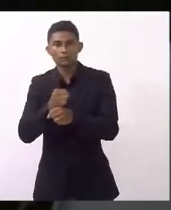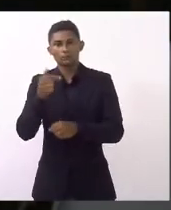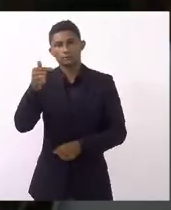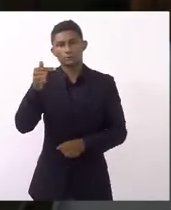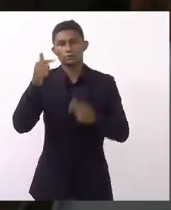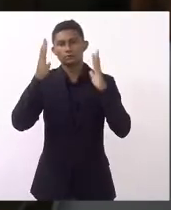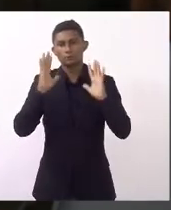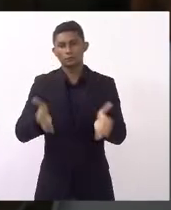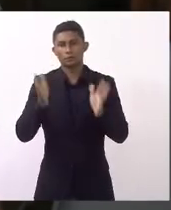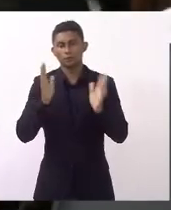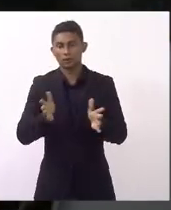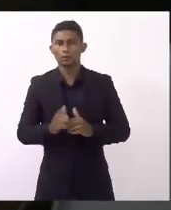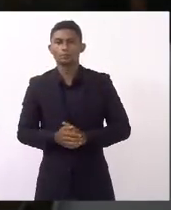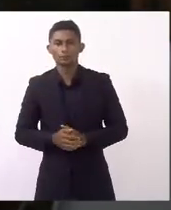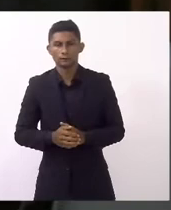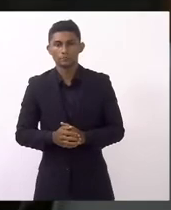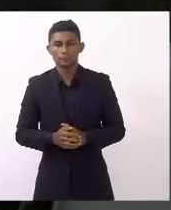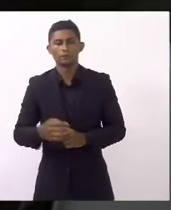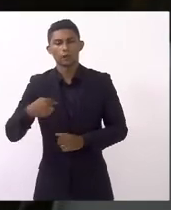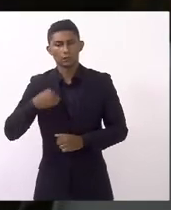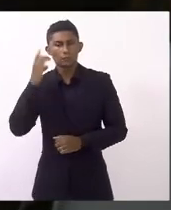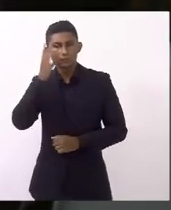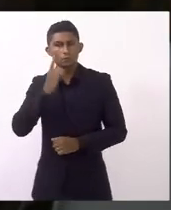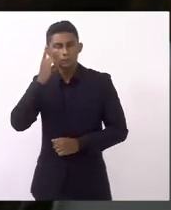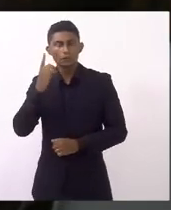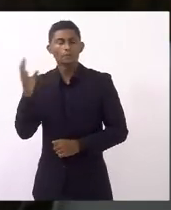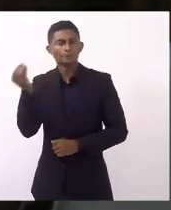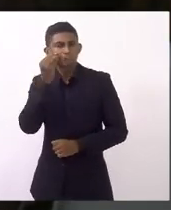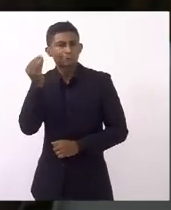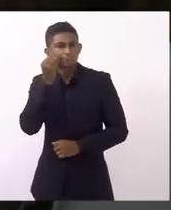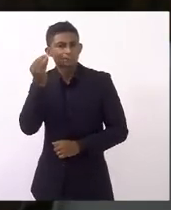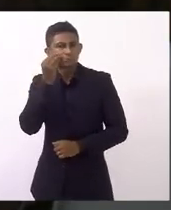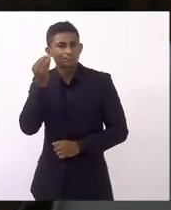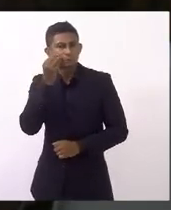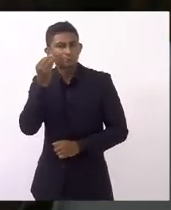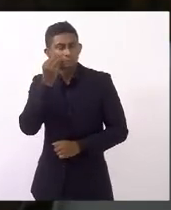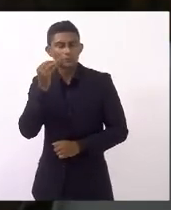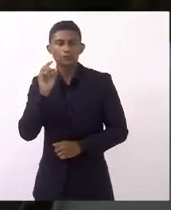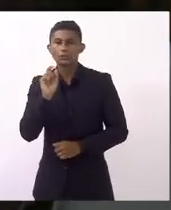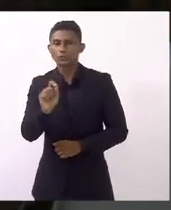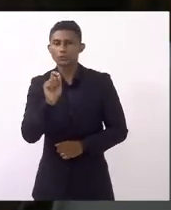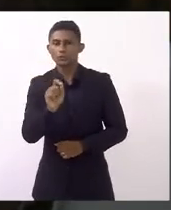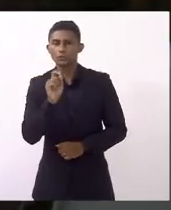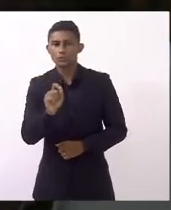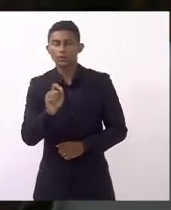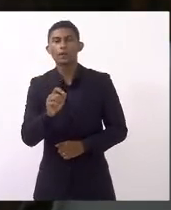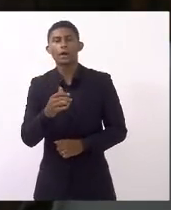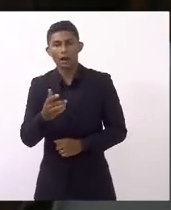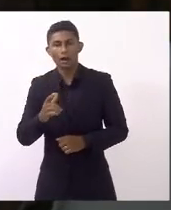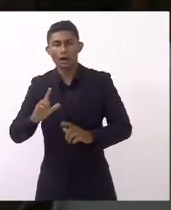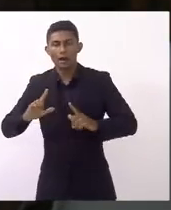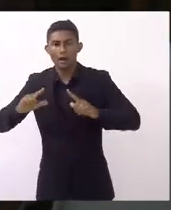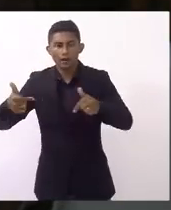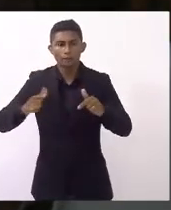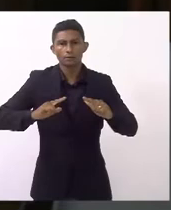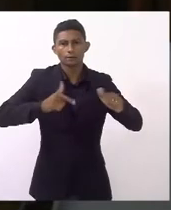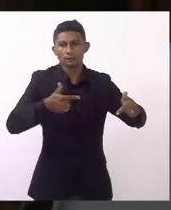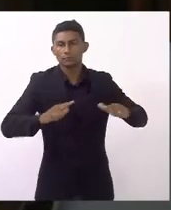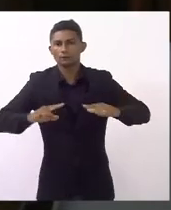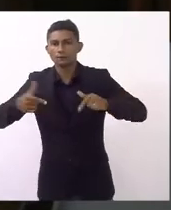e como um deputado tem que tentado fazer os nossos mandatos uma ferramenta de luta